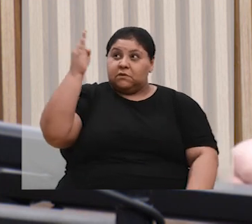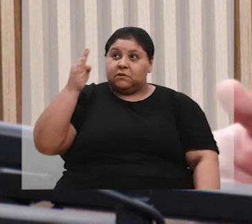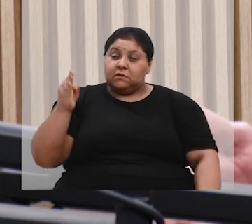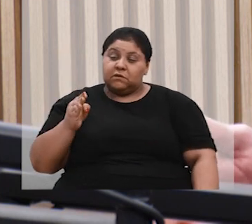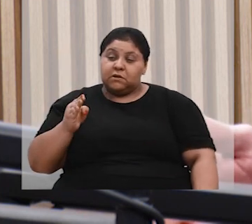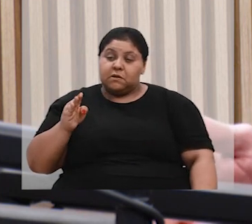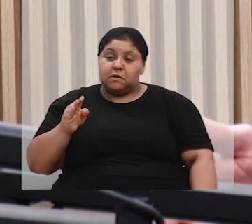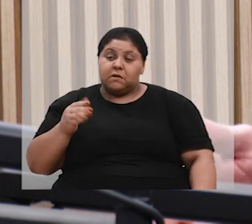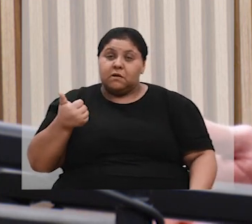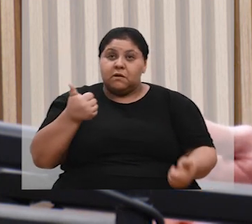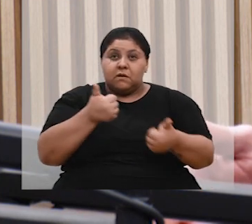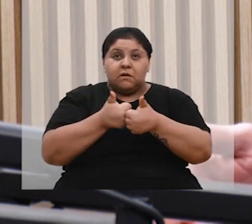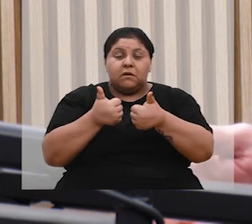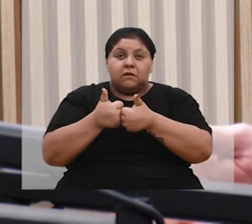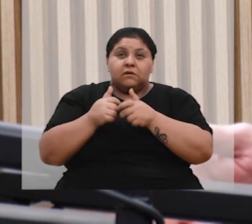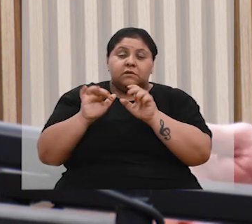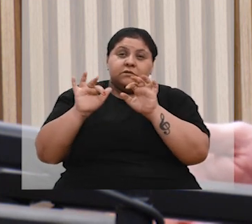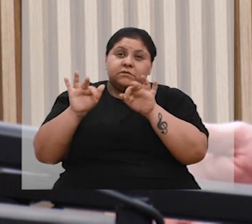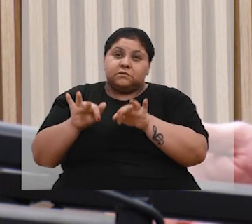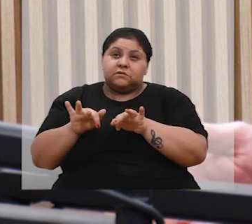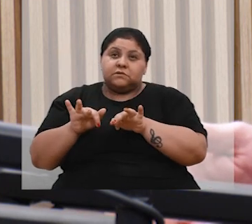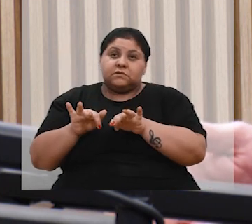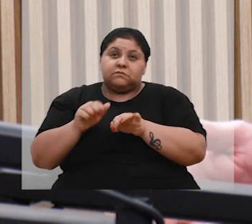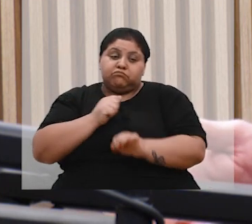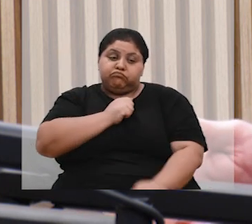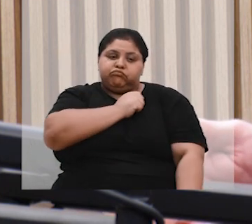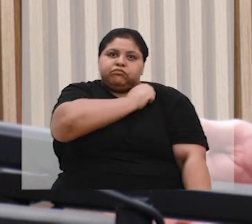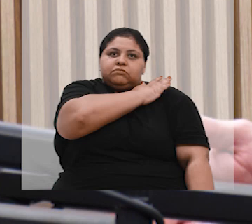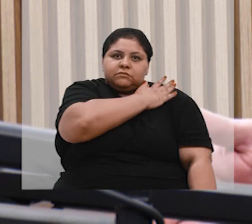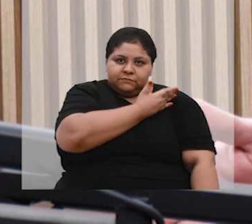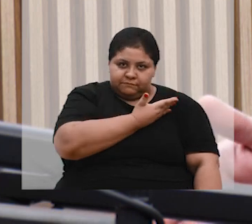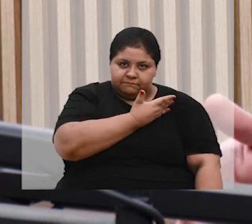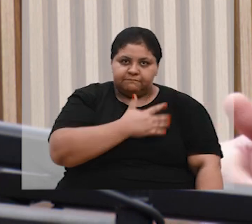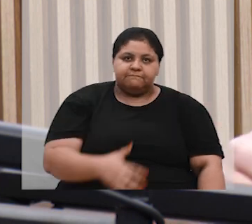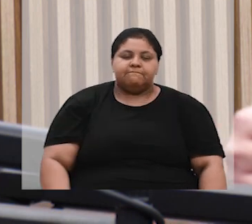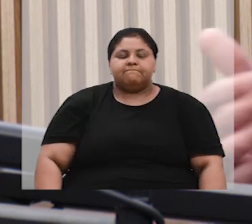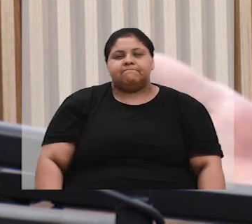estava às vésperas do final do regime militar.